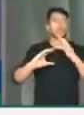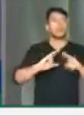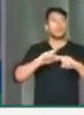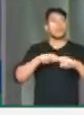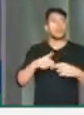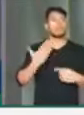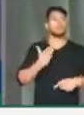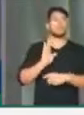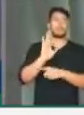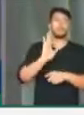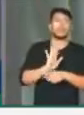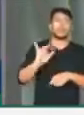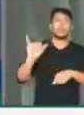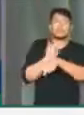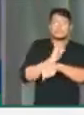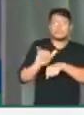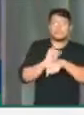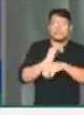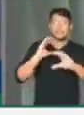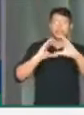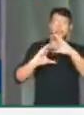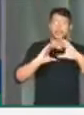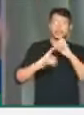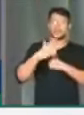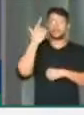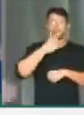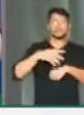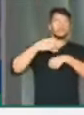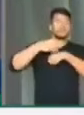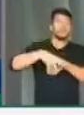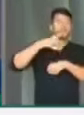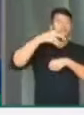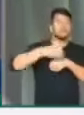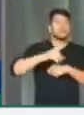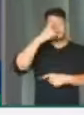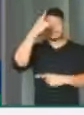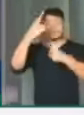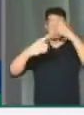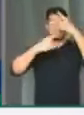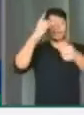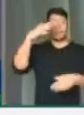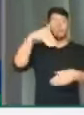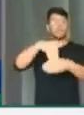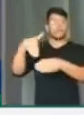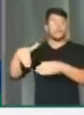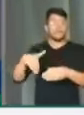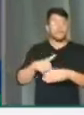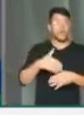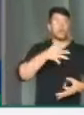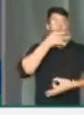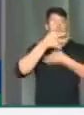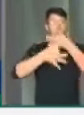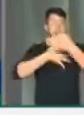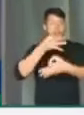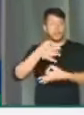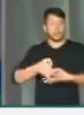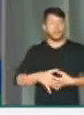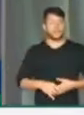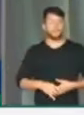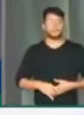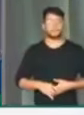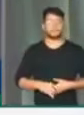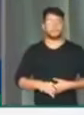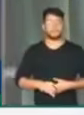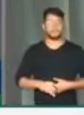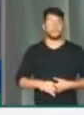essa comunicação, para dar divulgação às nossas ideias, nossos votos, nossas opiniões, ao nosso trabalho dentro da casa,